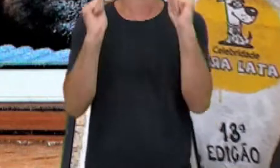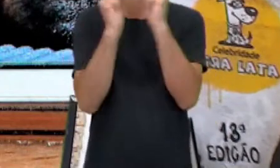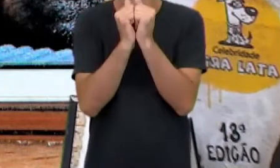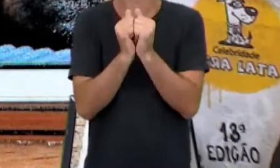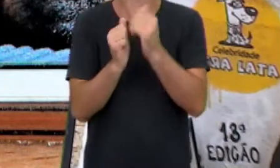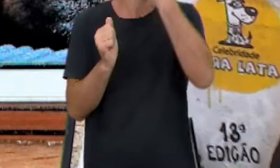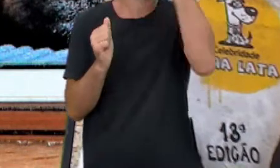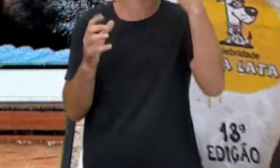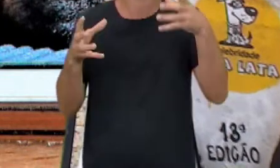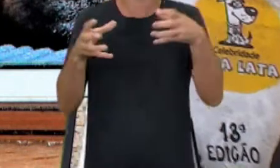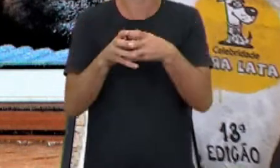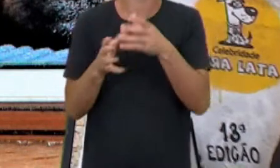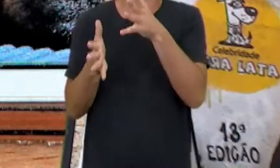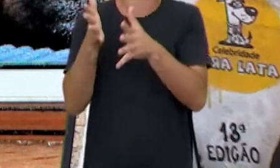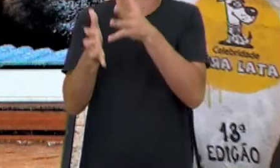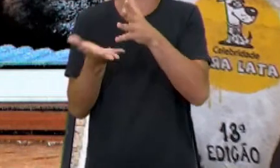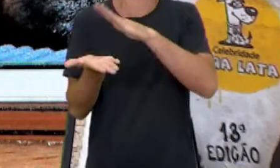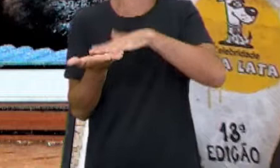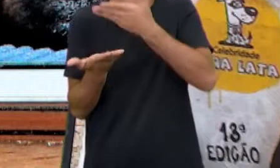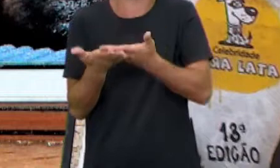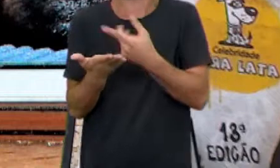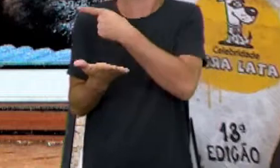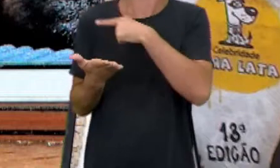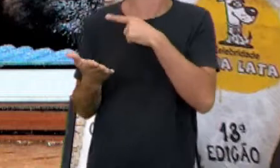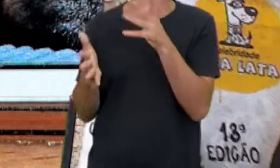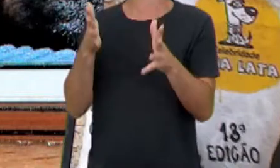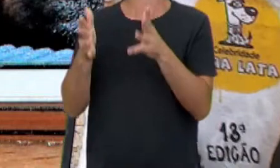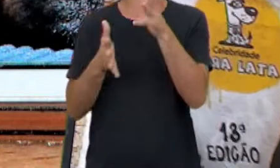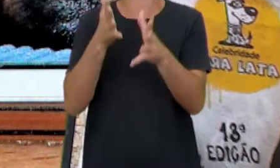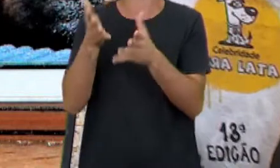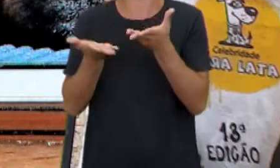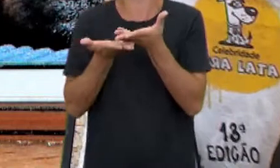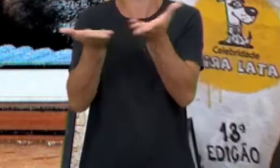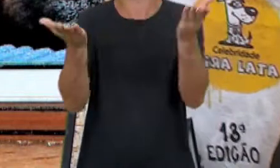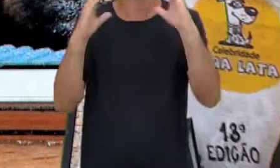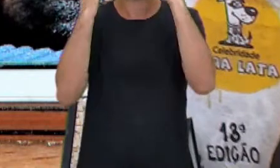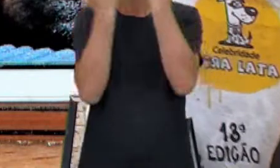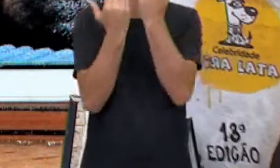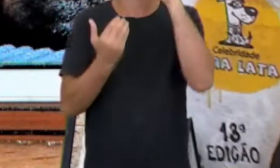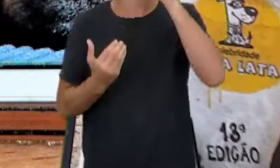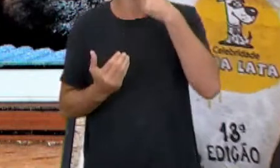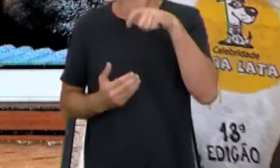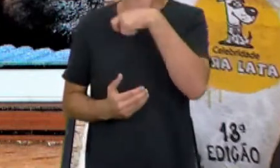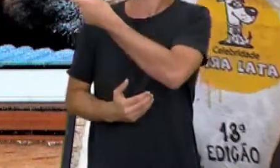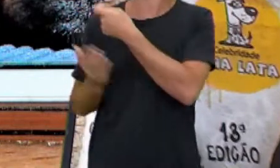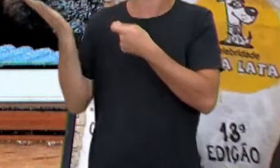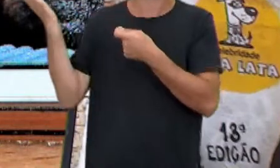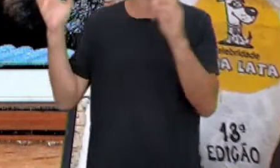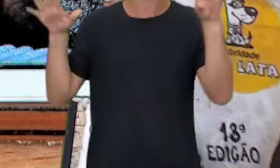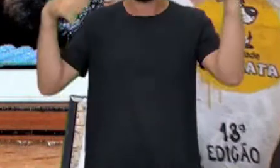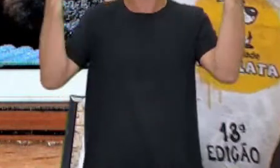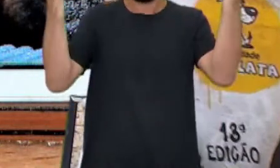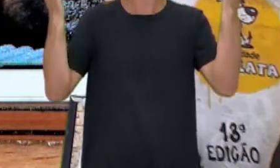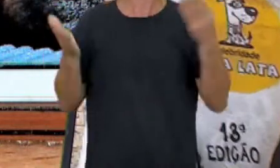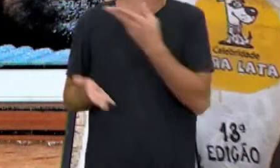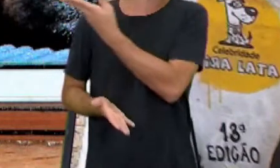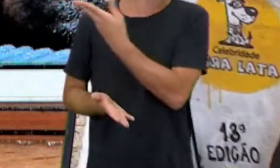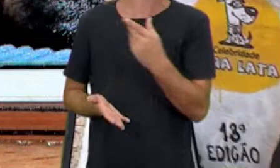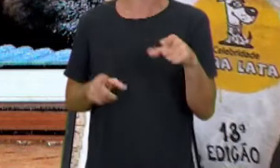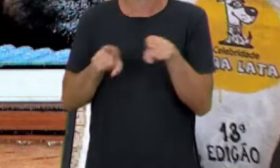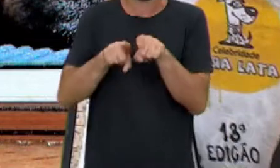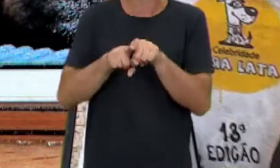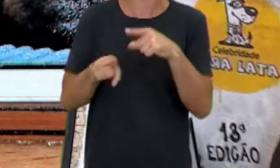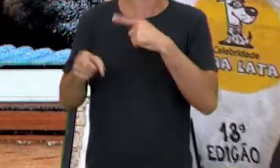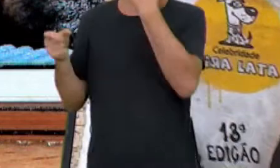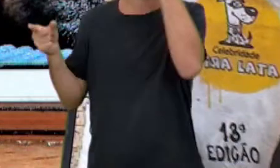o pessoal de Libras, que está fazendo a tradução para a nossa comunidade surda. Este é o meu sinal. E também tem uma